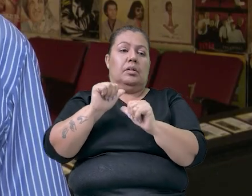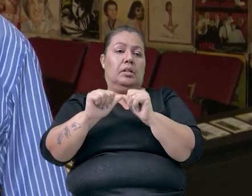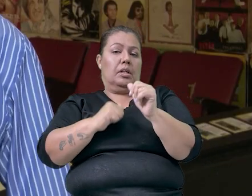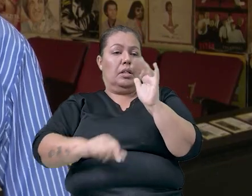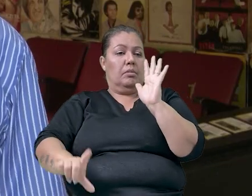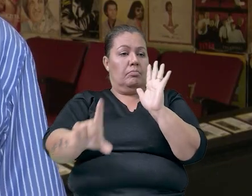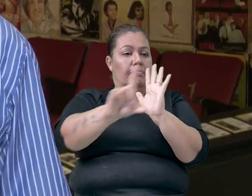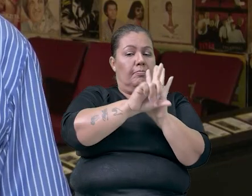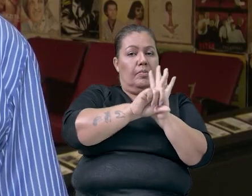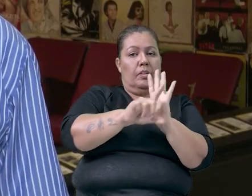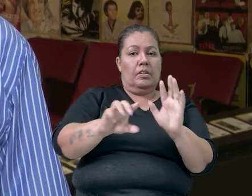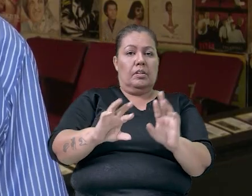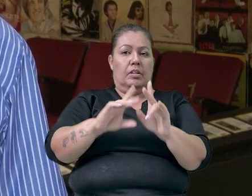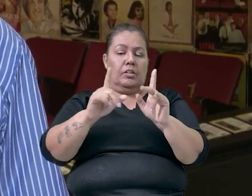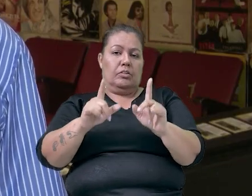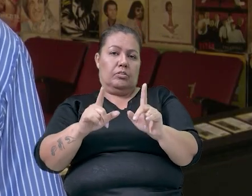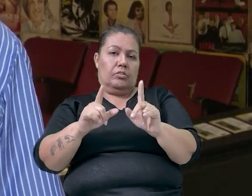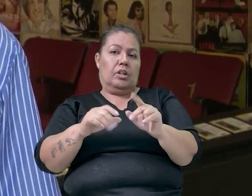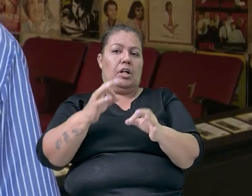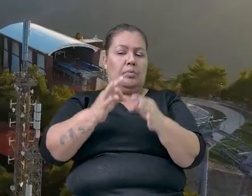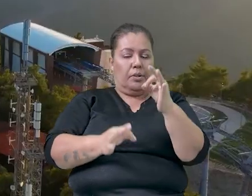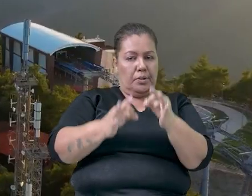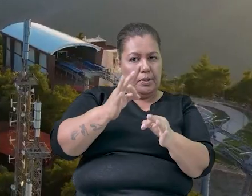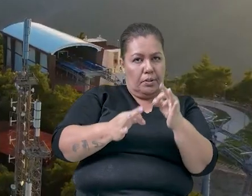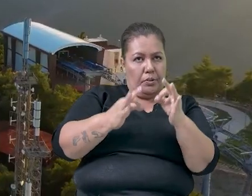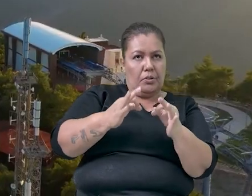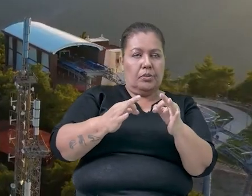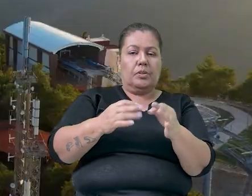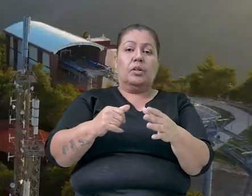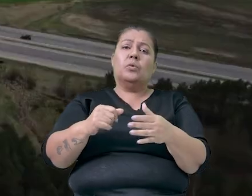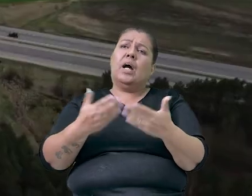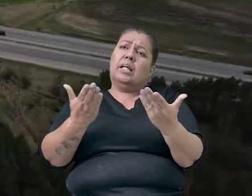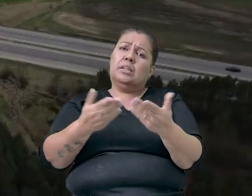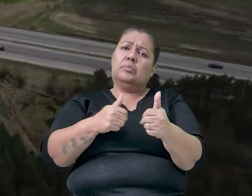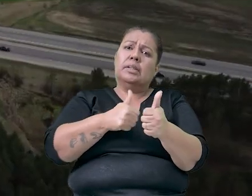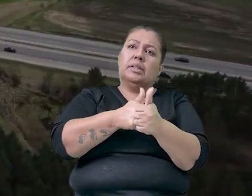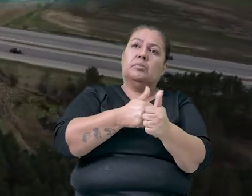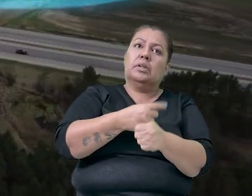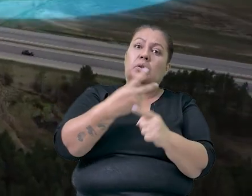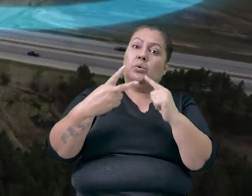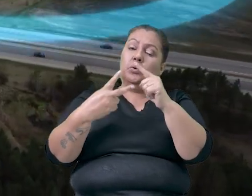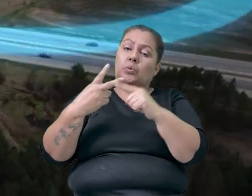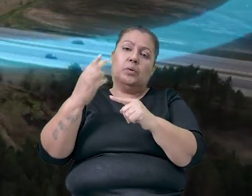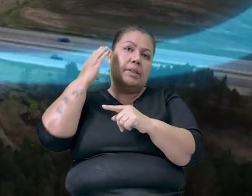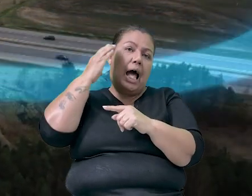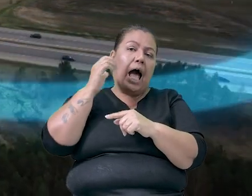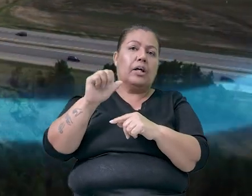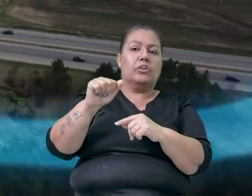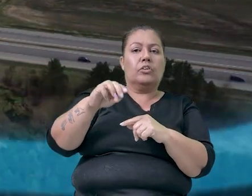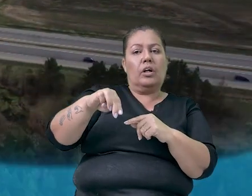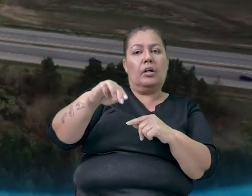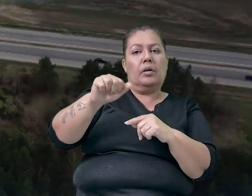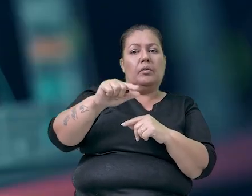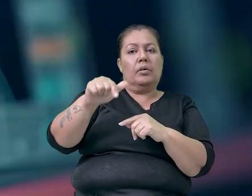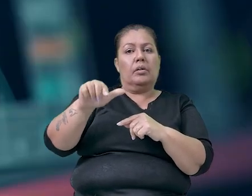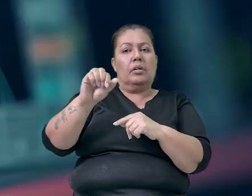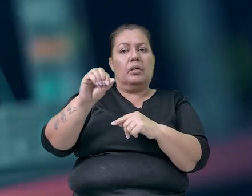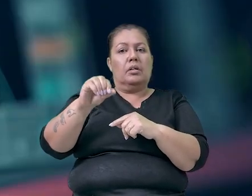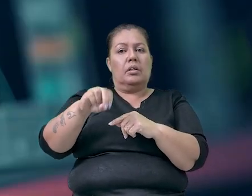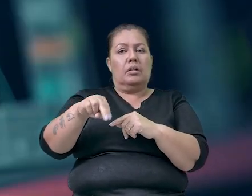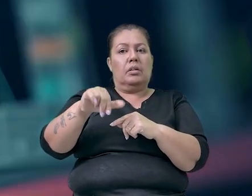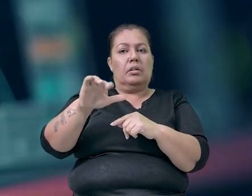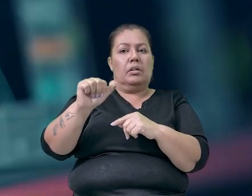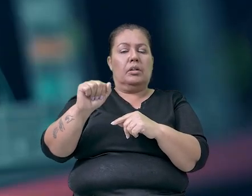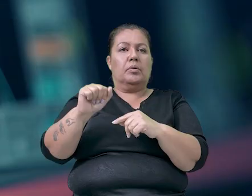lei e acabam recorrendo ao judiciário. No caso mais recente, duas emissoras amazonenses pretendiam exibir A